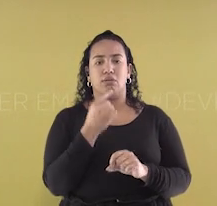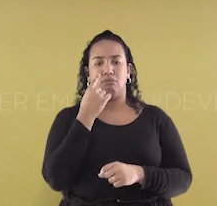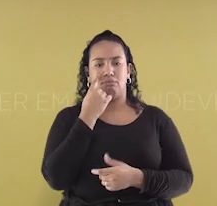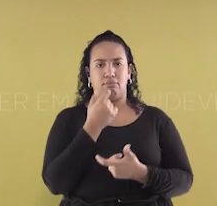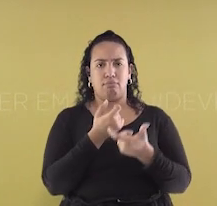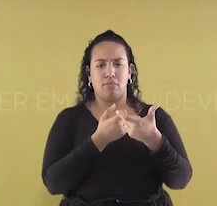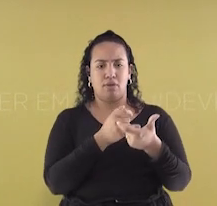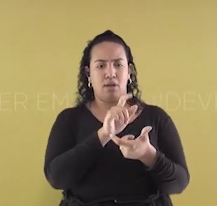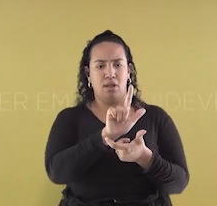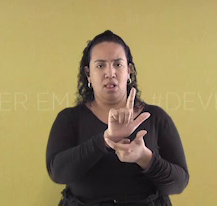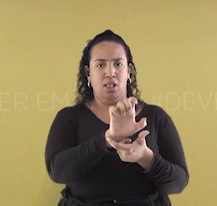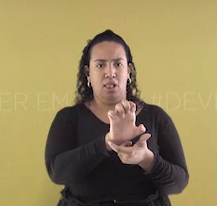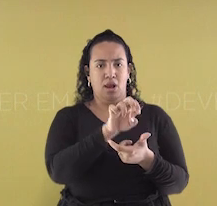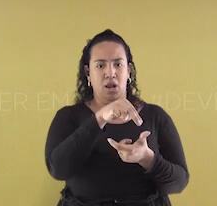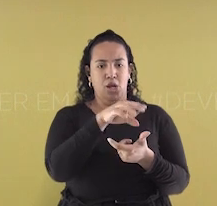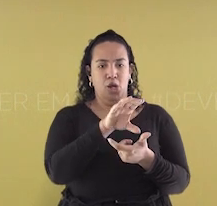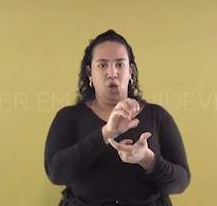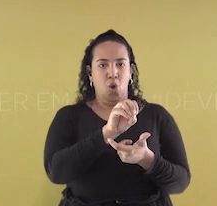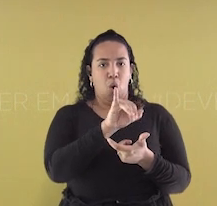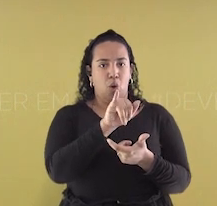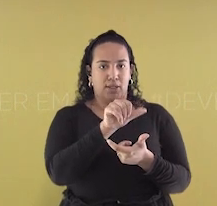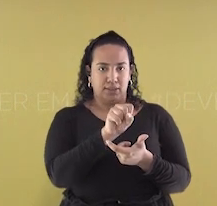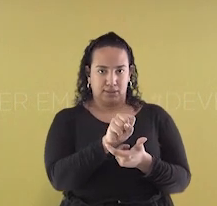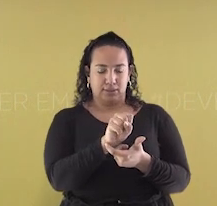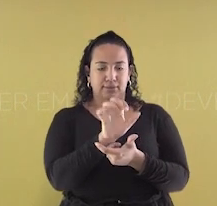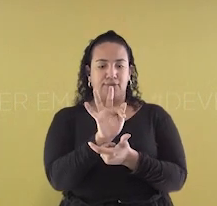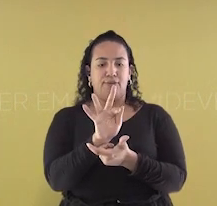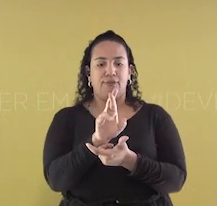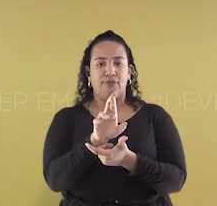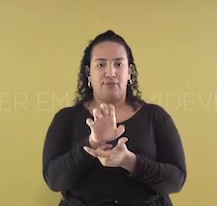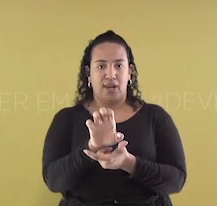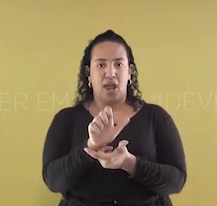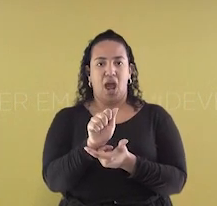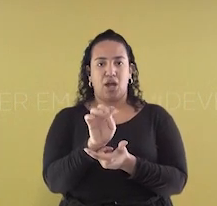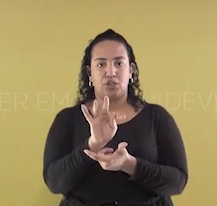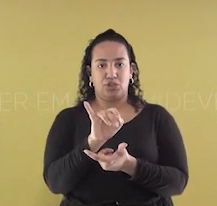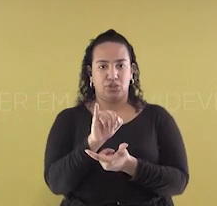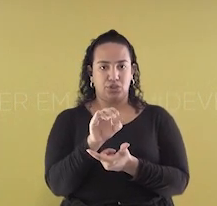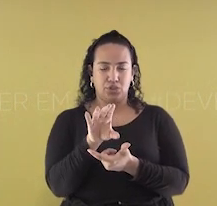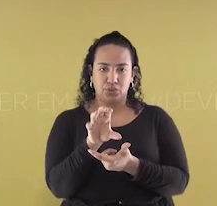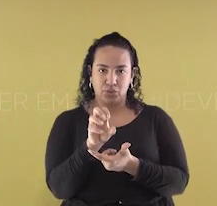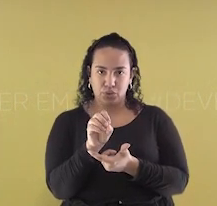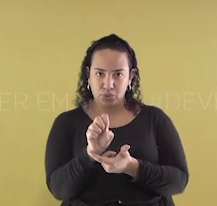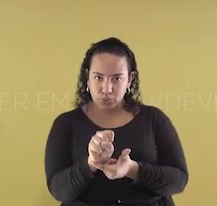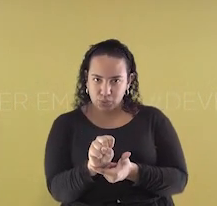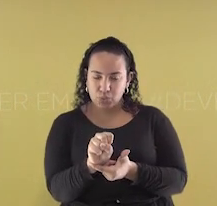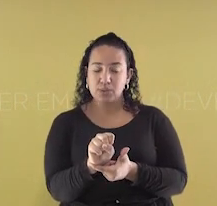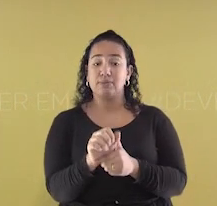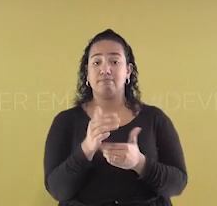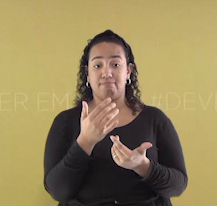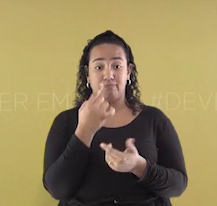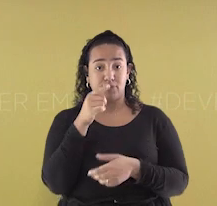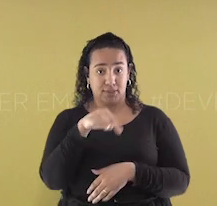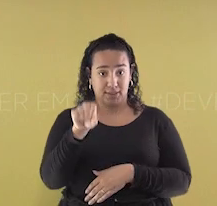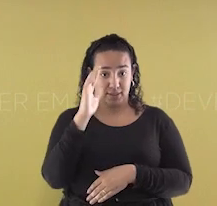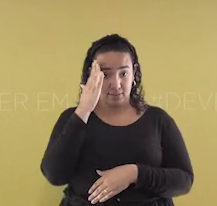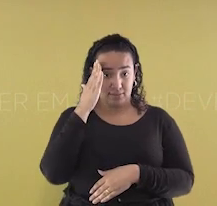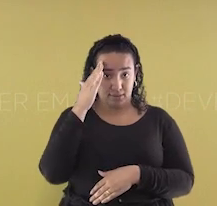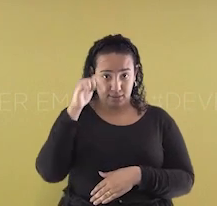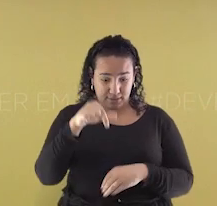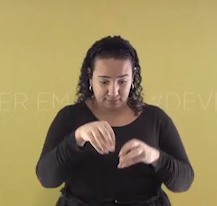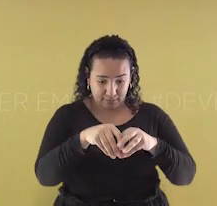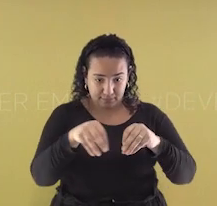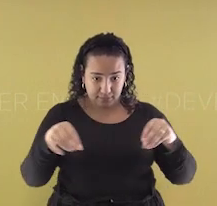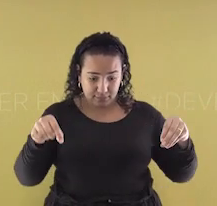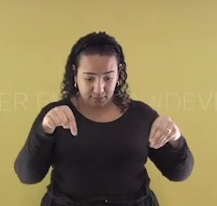um termo diferente que ouvimos aqui, né? Lençol freático. Você sabia que embaixo da terra existe água?